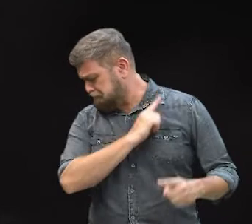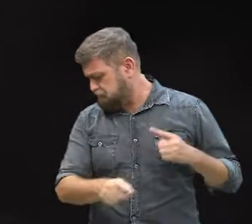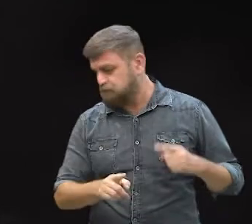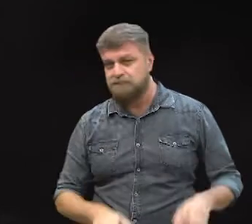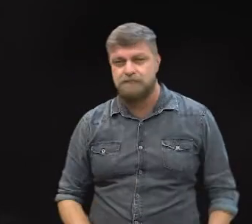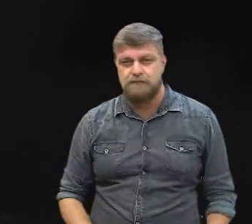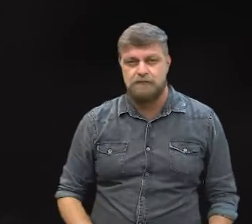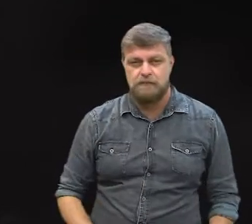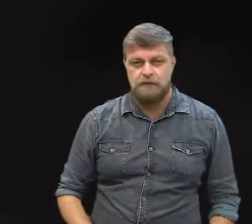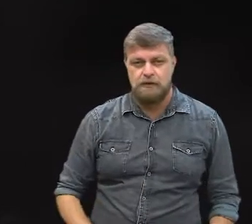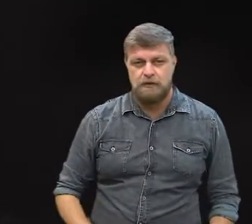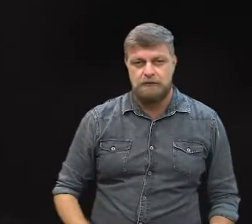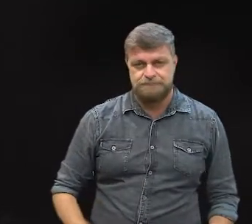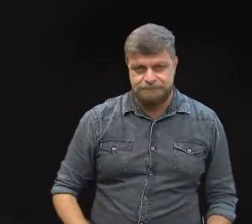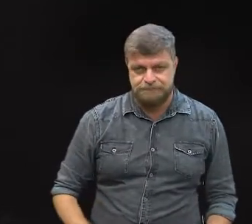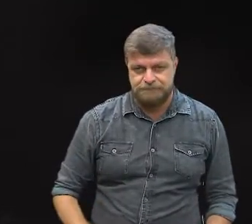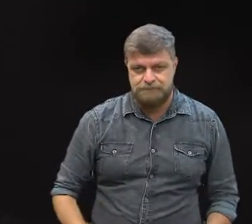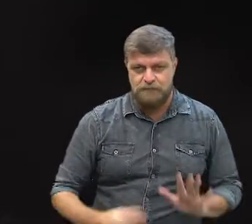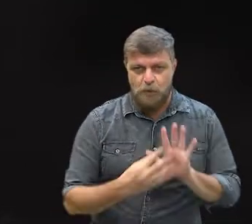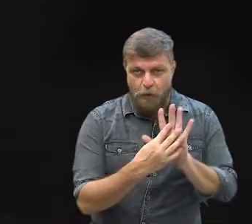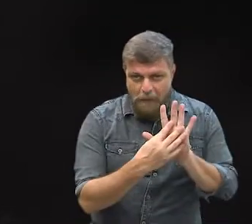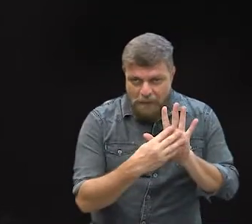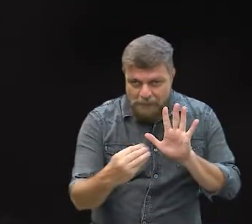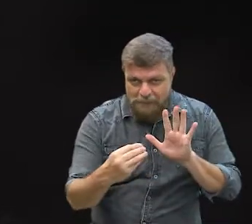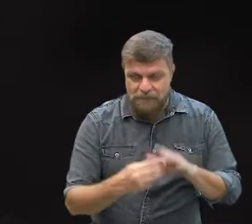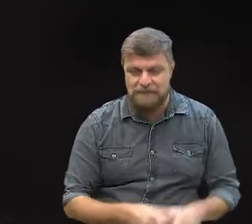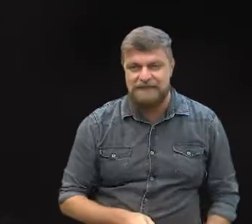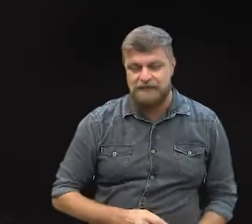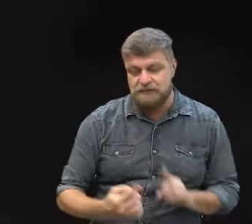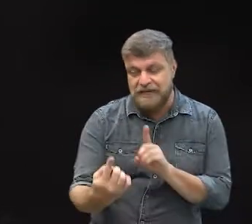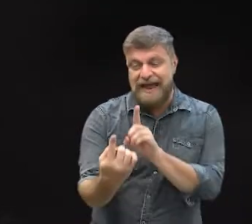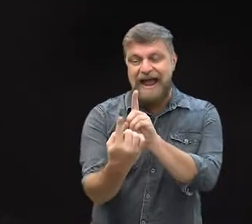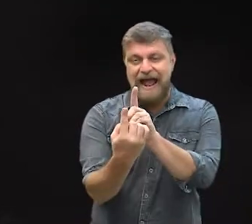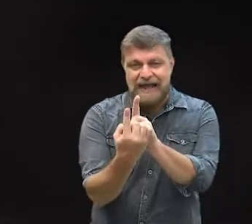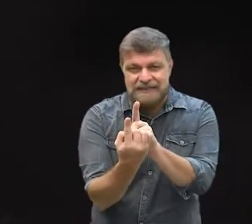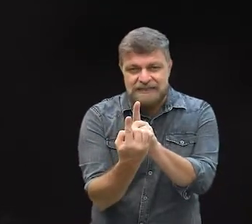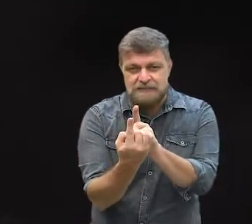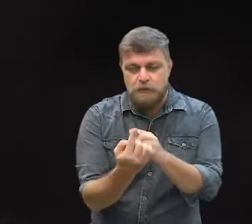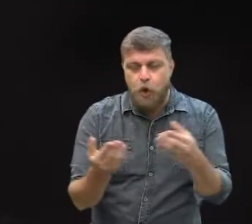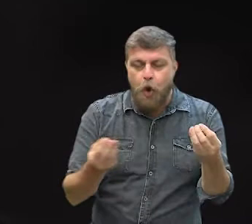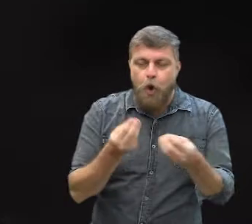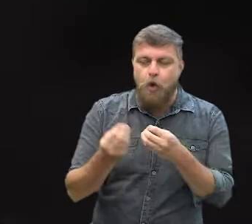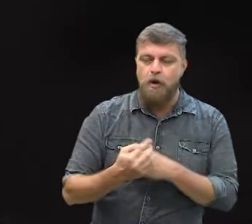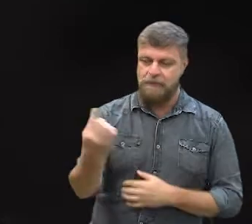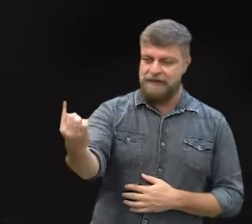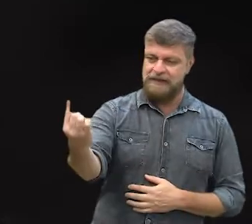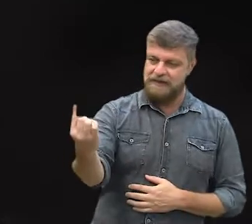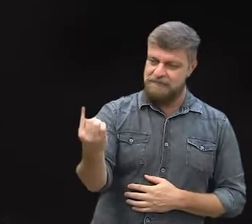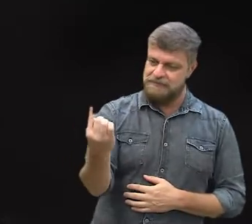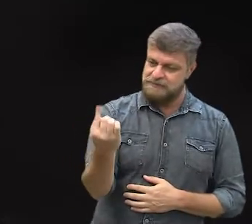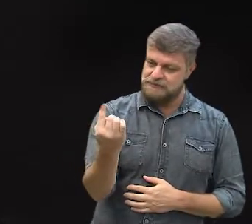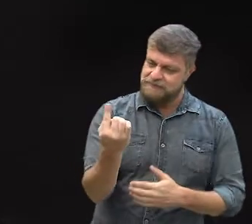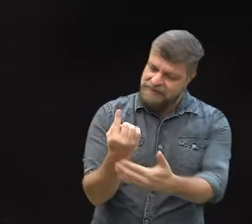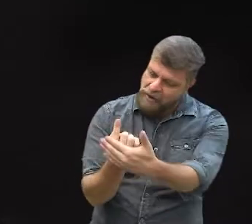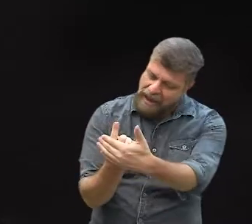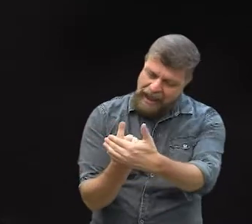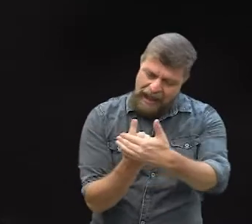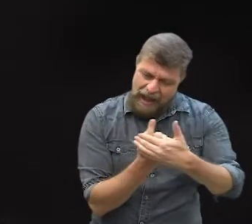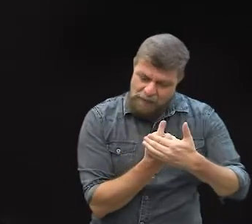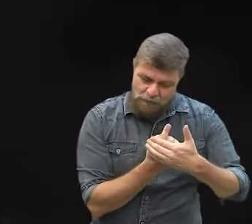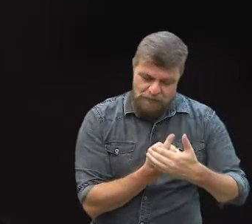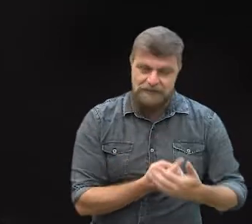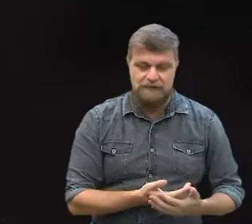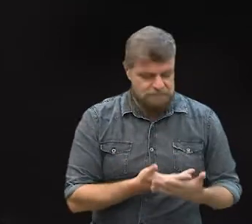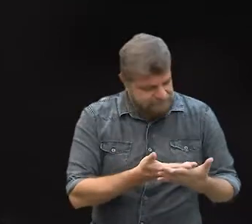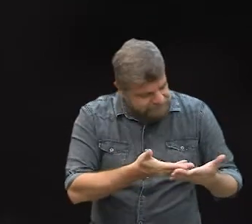de atendimento que antes o empreendedor tinha que pensar como receber o seu cliente no seu estabelecimento,